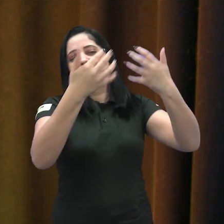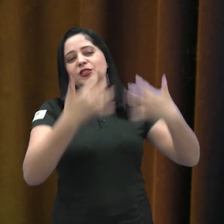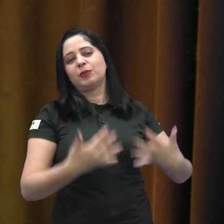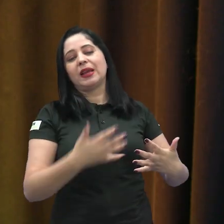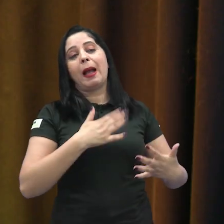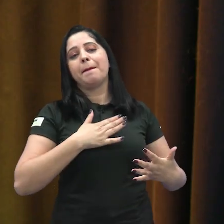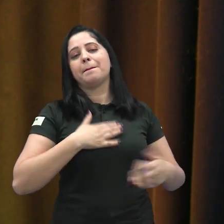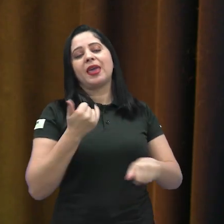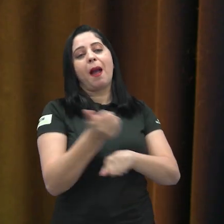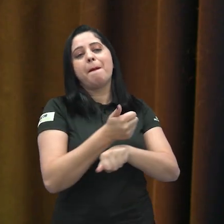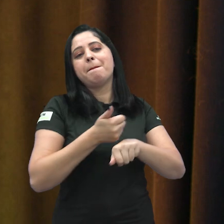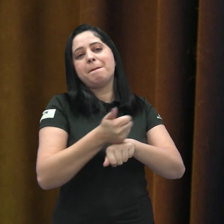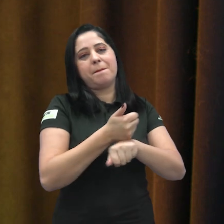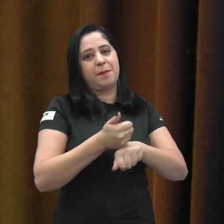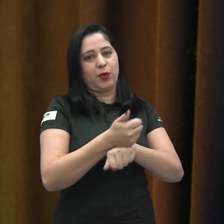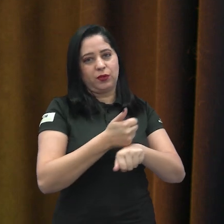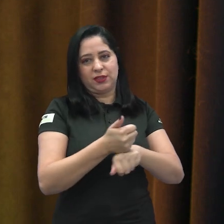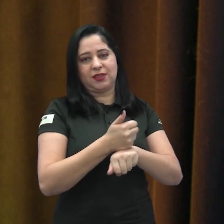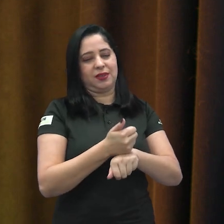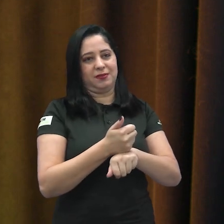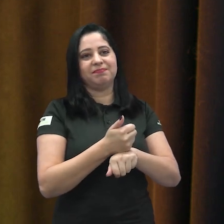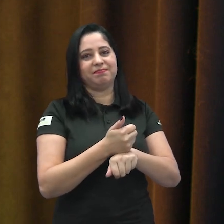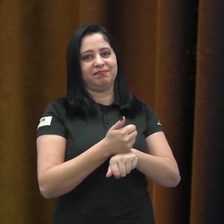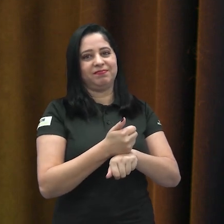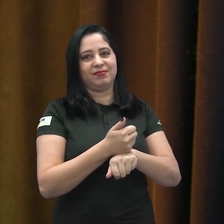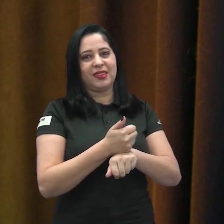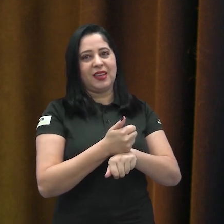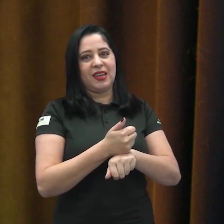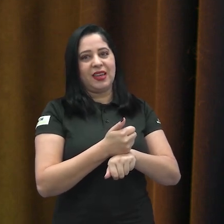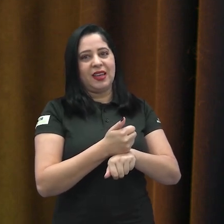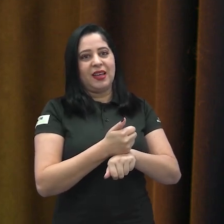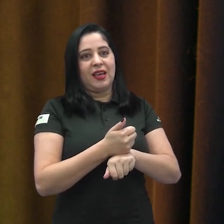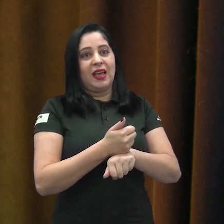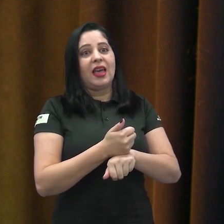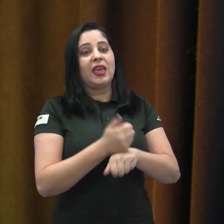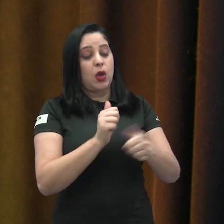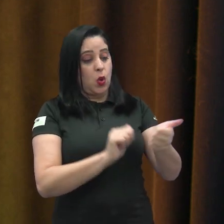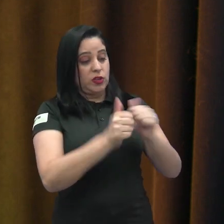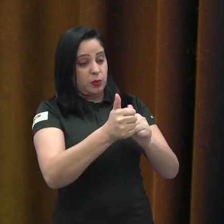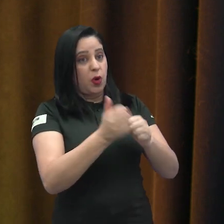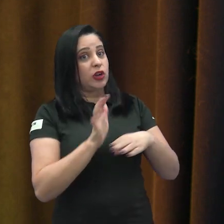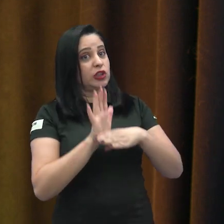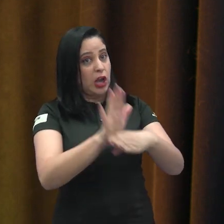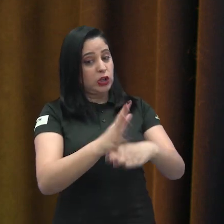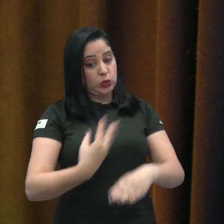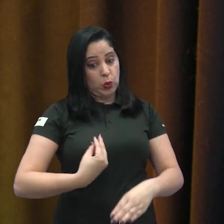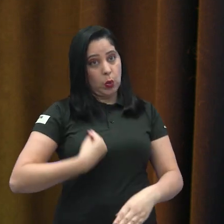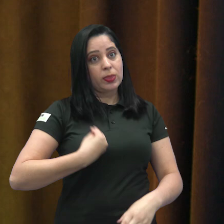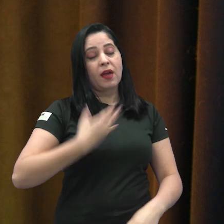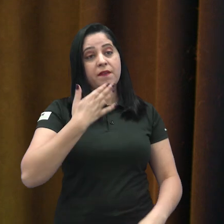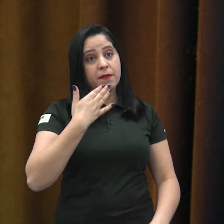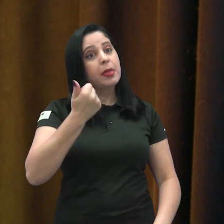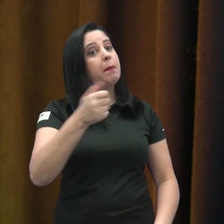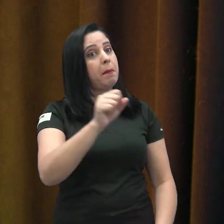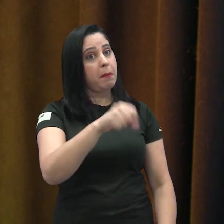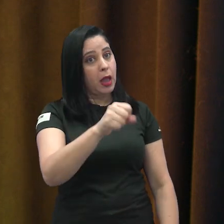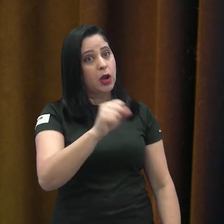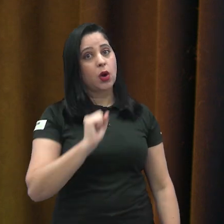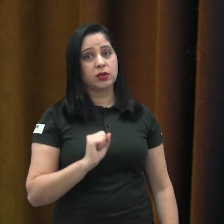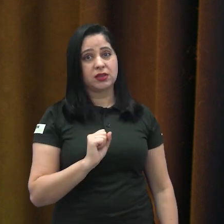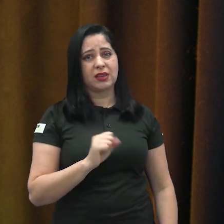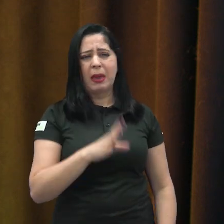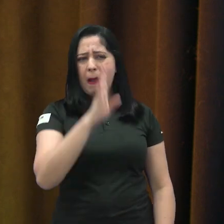oportunidade de poder falar um pouco sobre a minha profissão e sobre o quanto ela colabora com a qualidade de vida das pessoas,